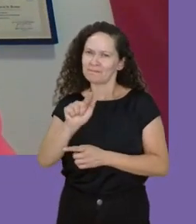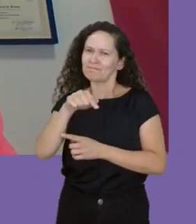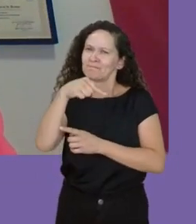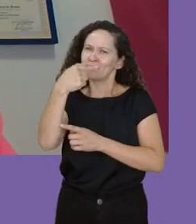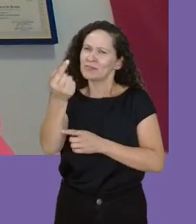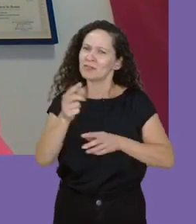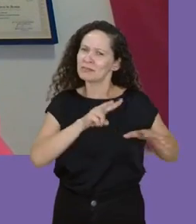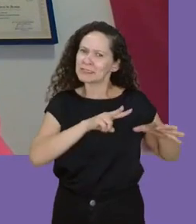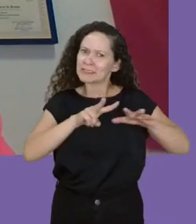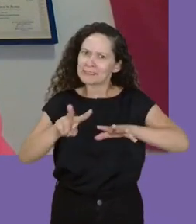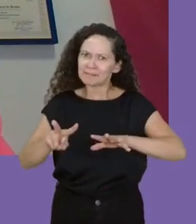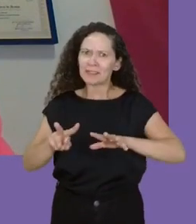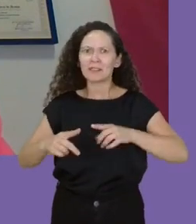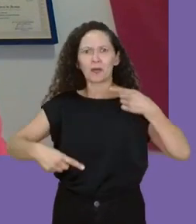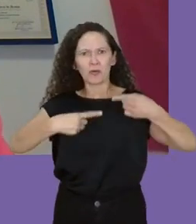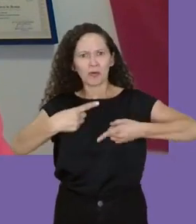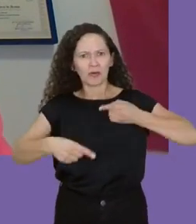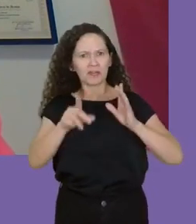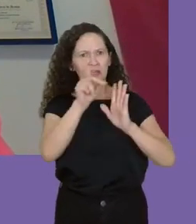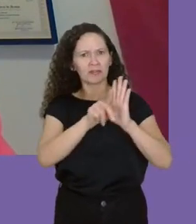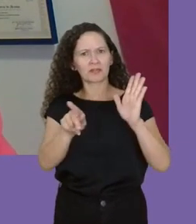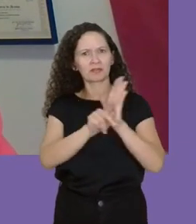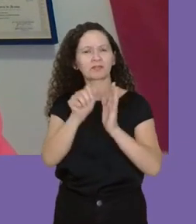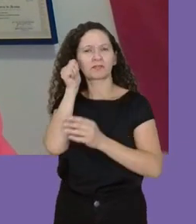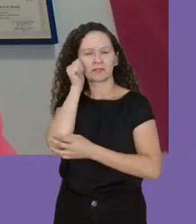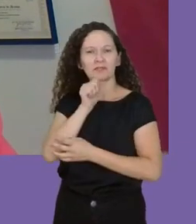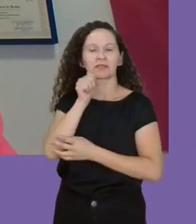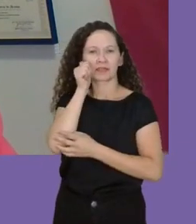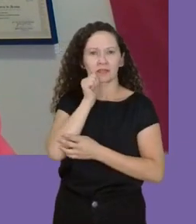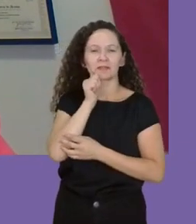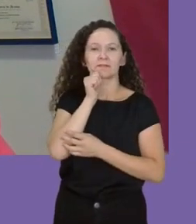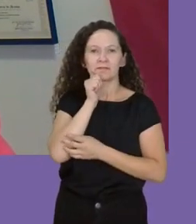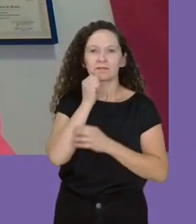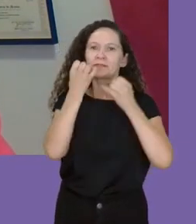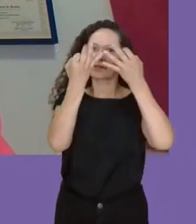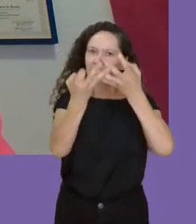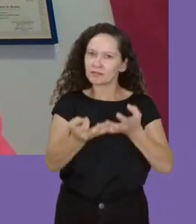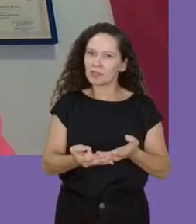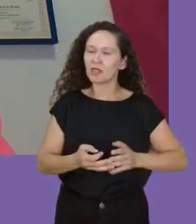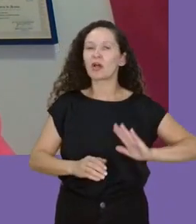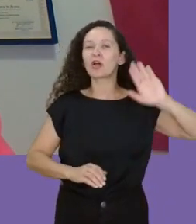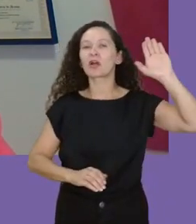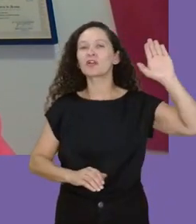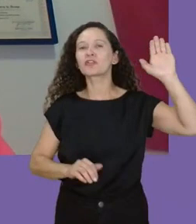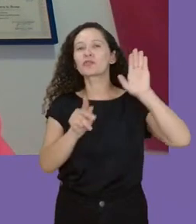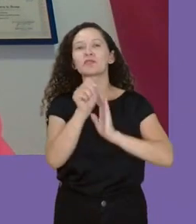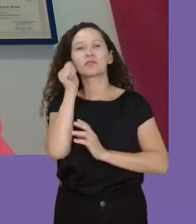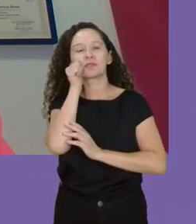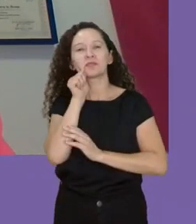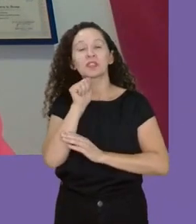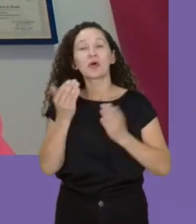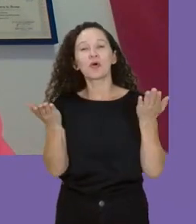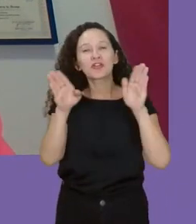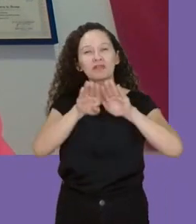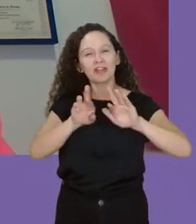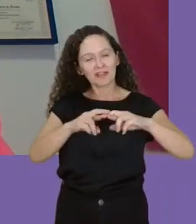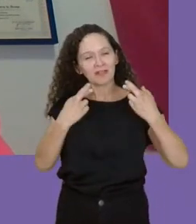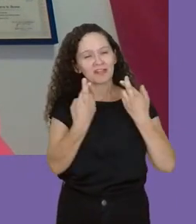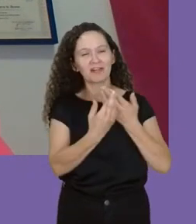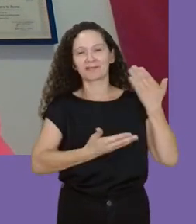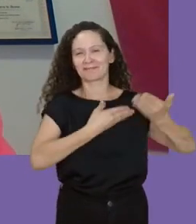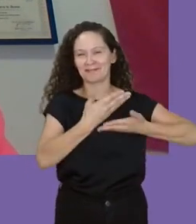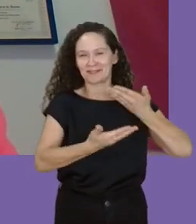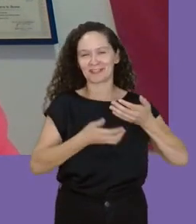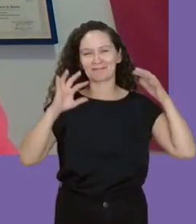semana intensa debatendo os direitos das mulheres, né, falando sobre as candidaturas femininas, a gente fecha com essa roda de conversa.